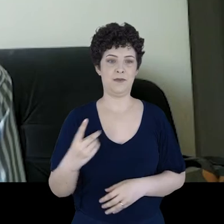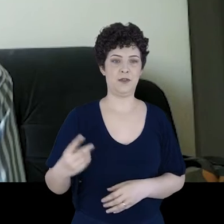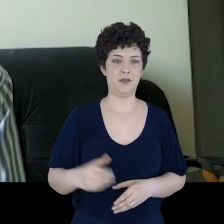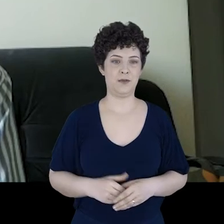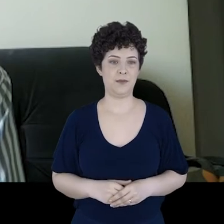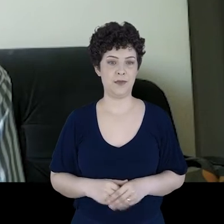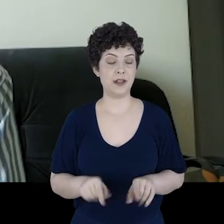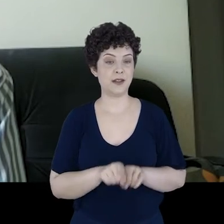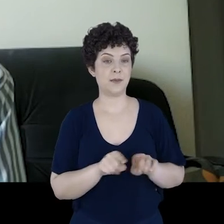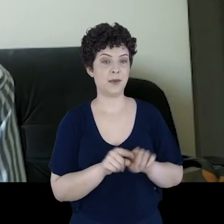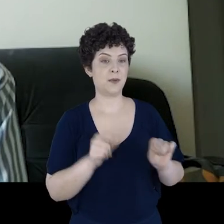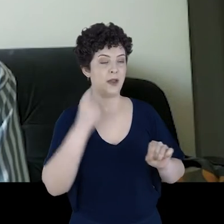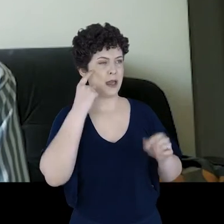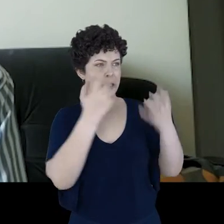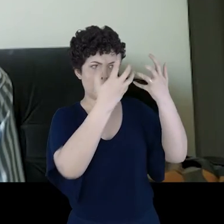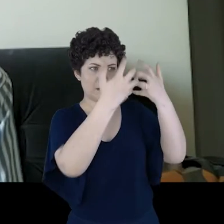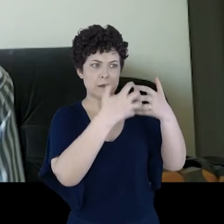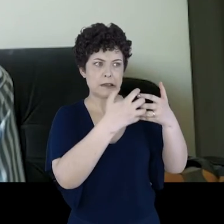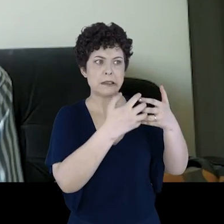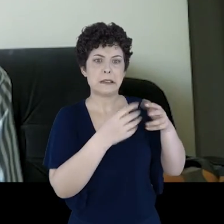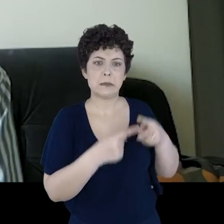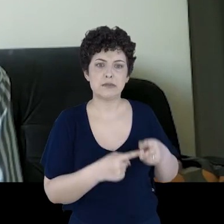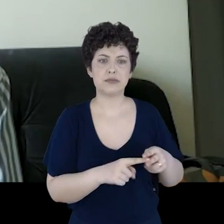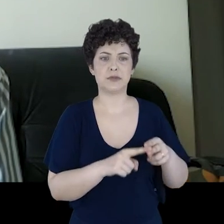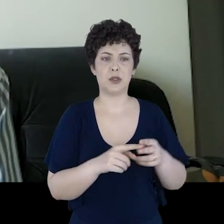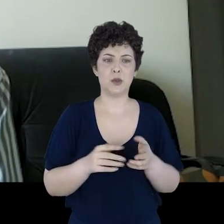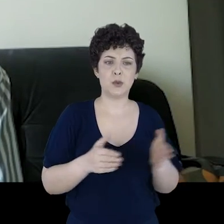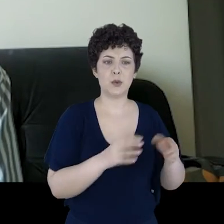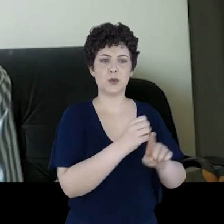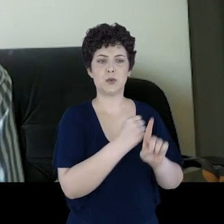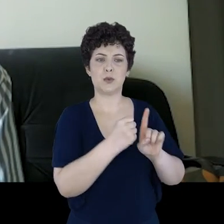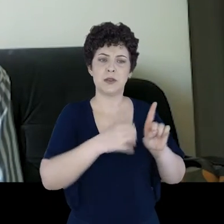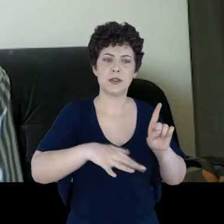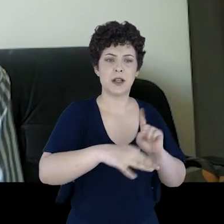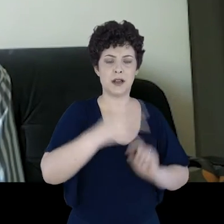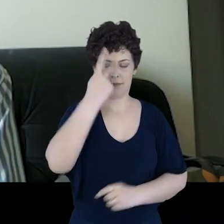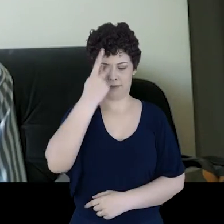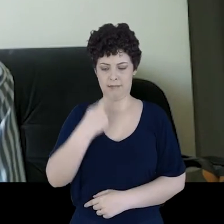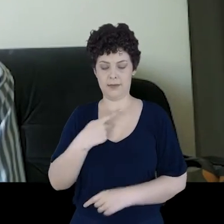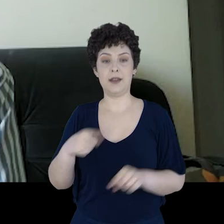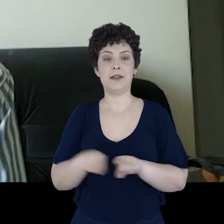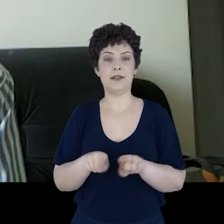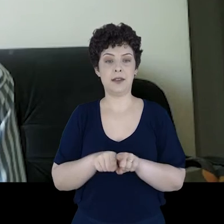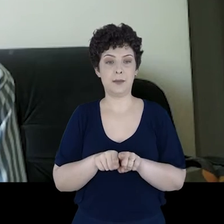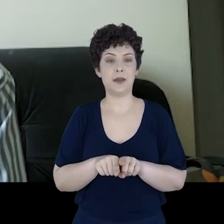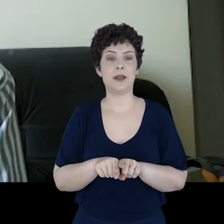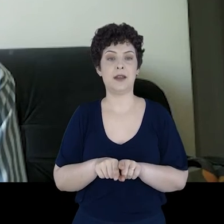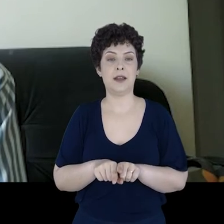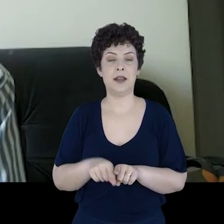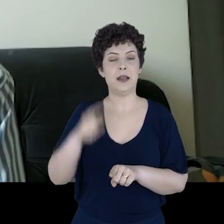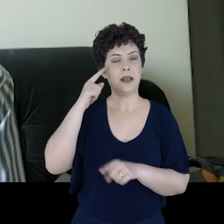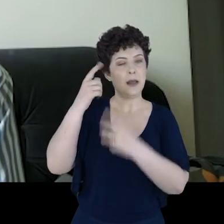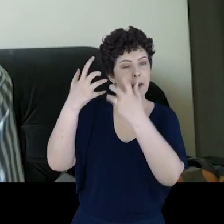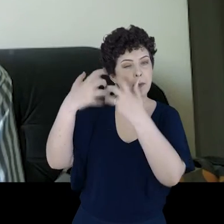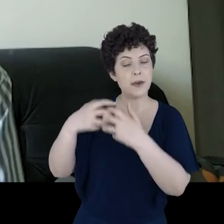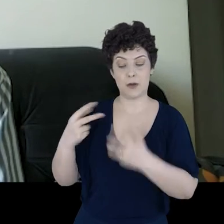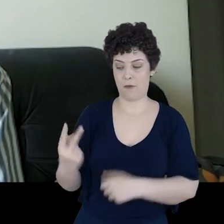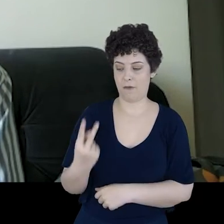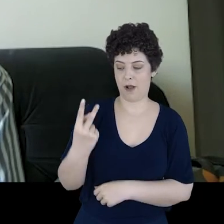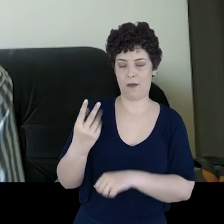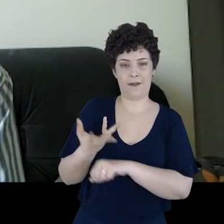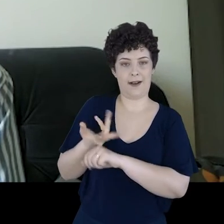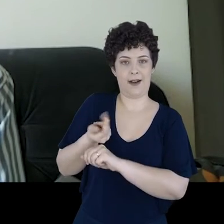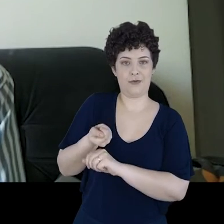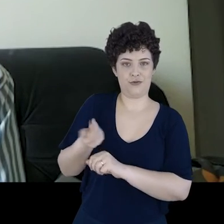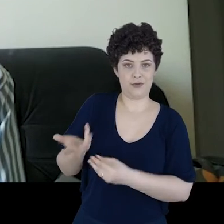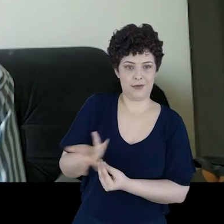2021. Fez com que eu repense o meu lugar na sociedade enquanto indivíduo e também... Paulo Boa Sorte. Repense o